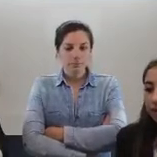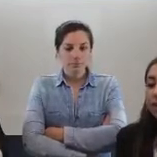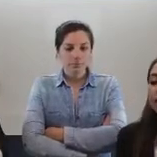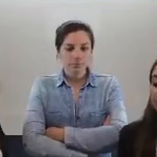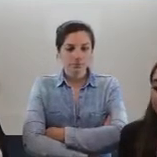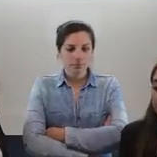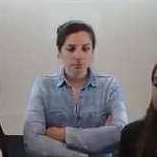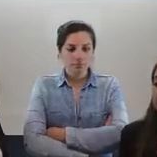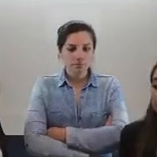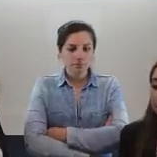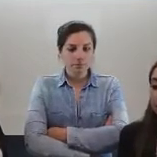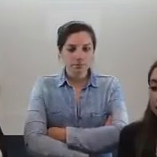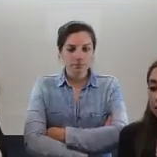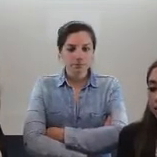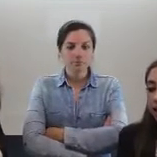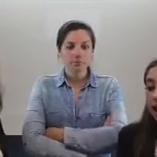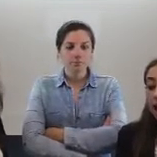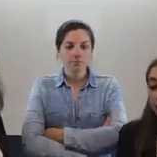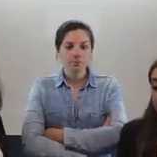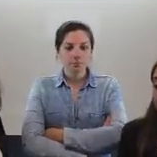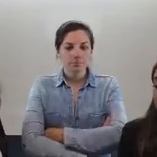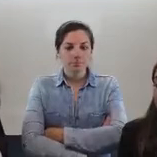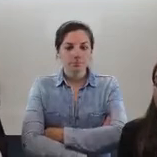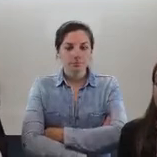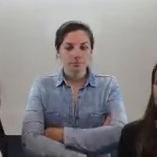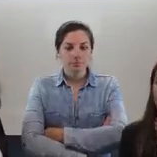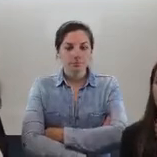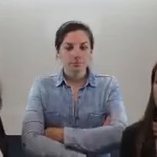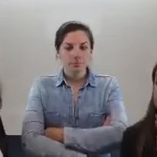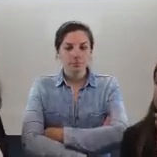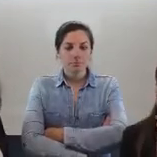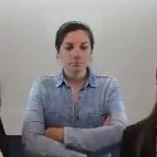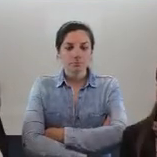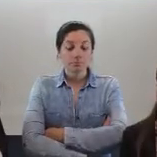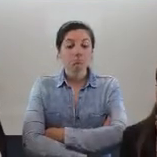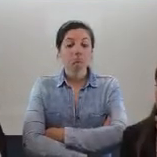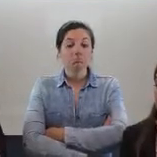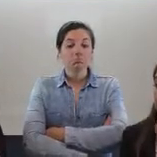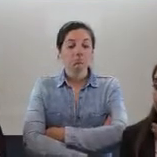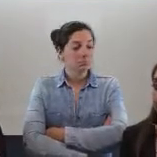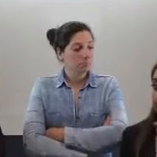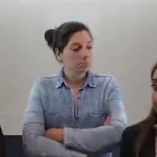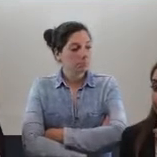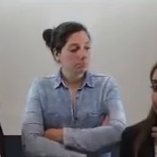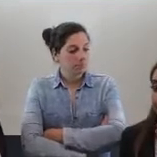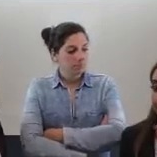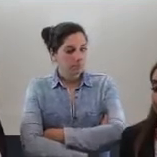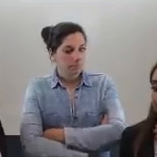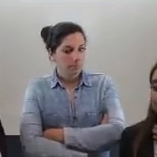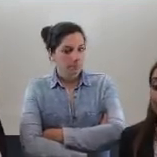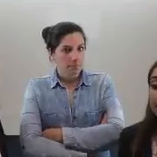também fazer uma linha do tempo, sabe? Para fazer alguma comparação, se for algum trabalho específico. Porque outra coisa que a gente é interessante a